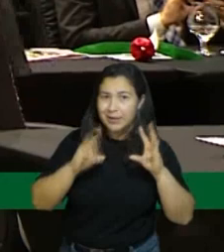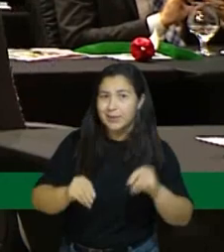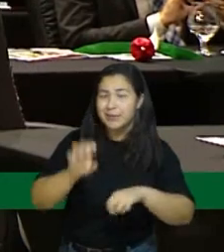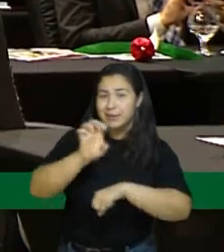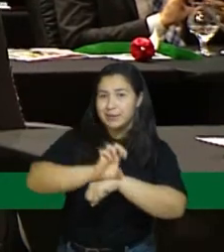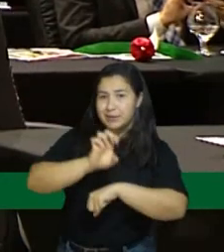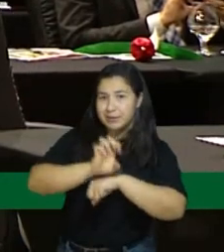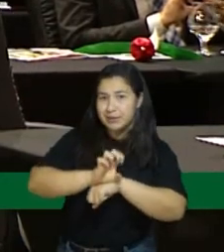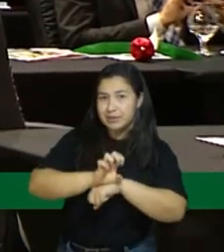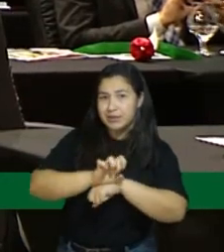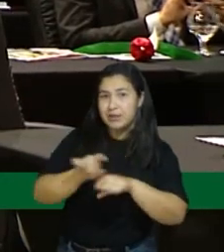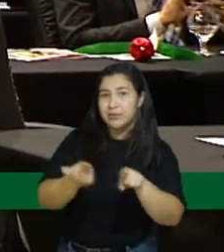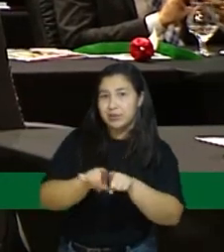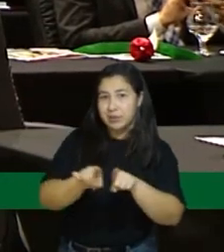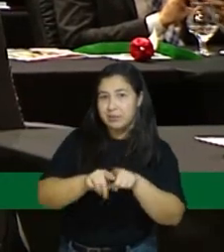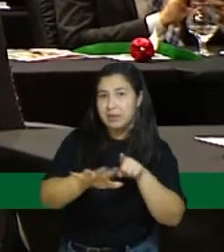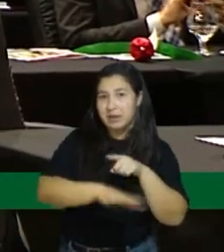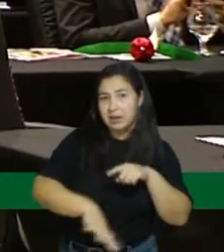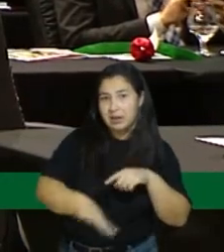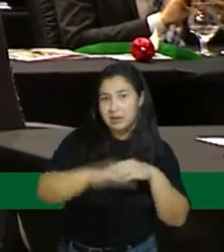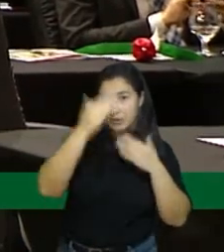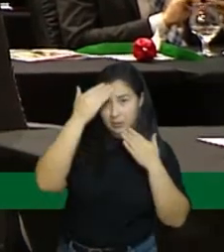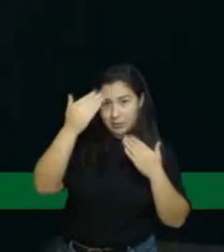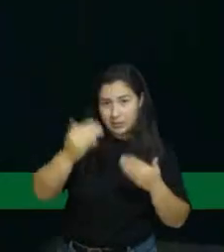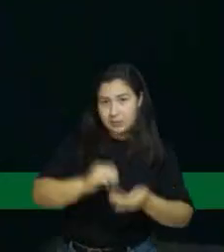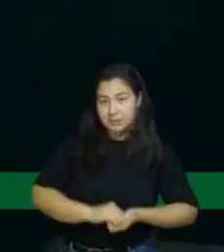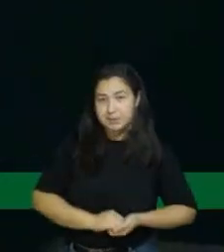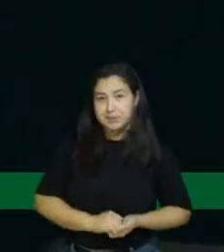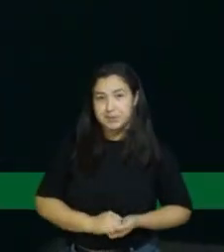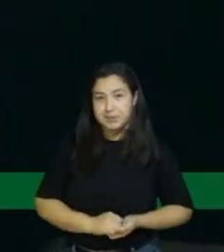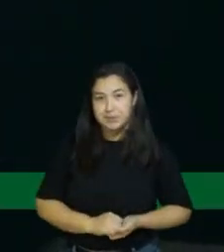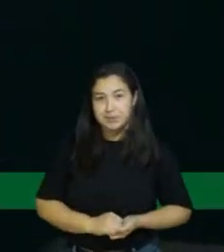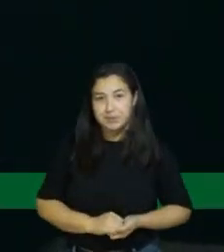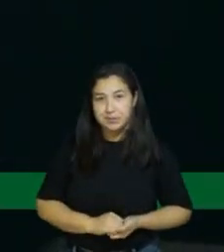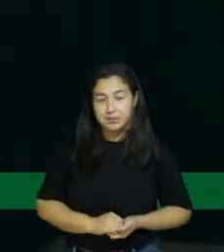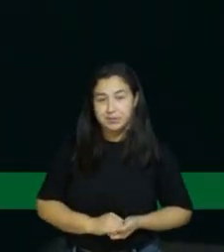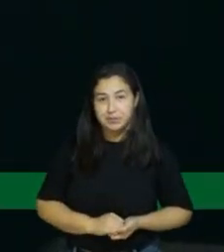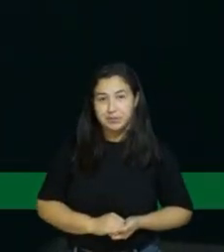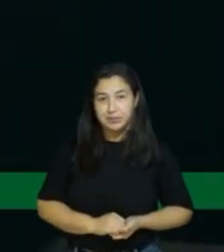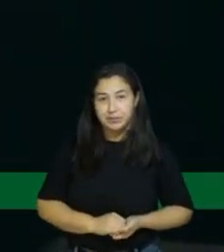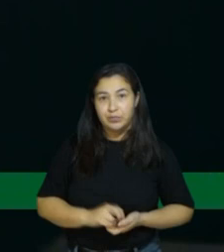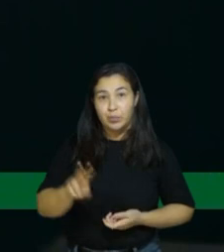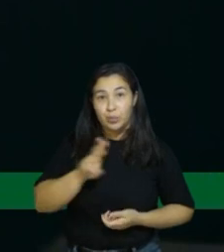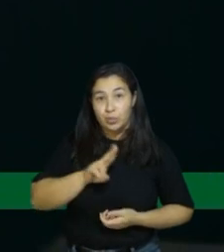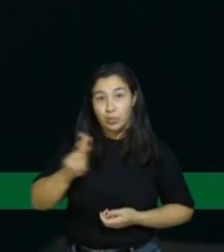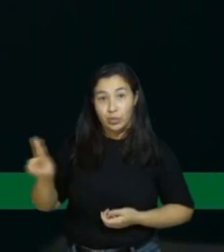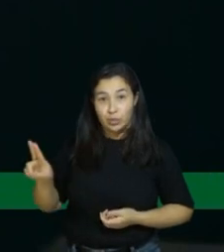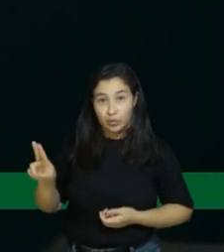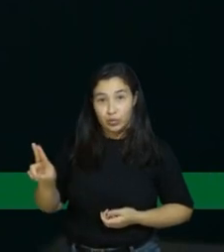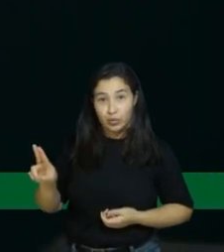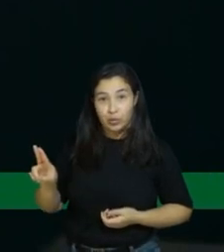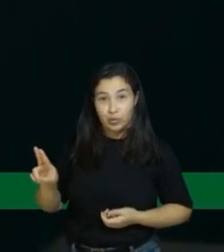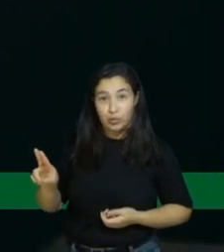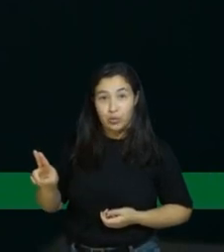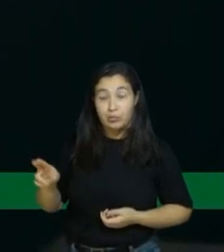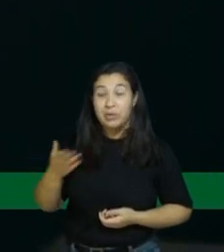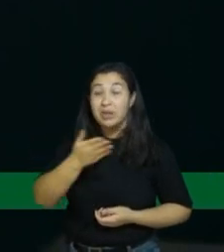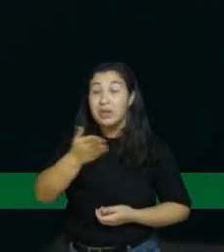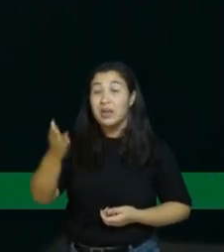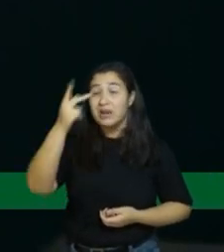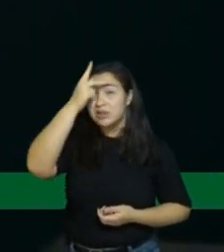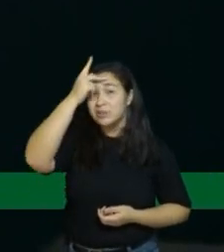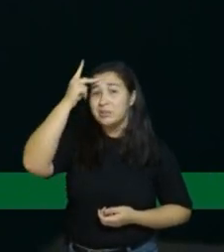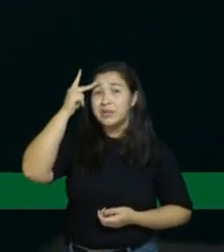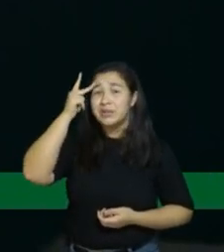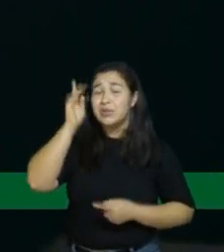forma especial a nosssa região também obrigado pela parte o nome daqueles anjos e daquelas pessoas que